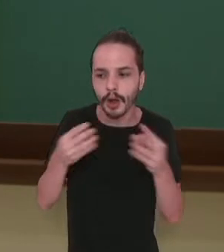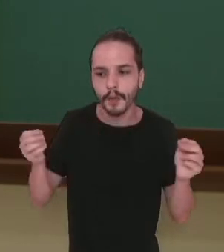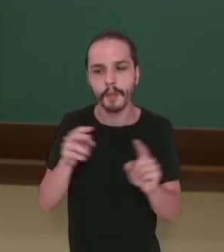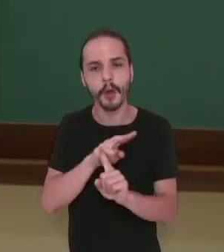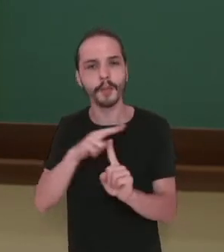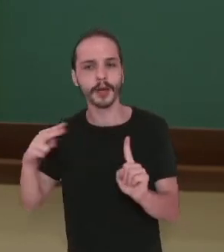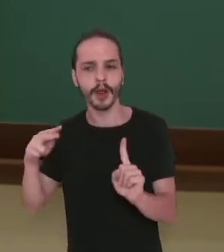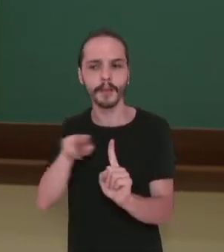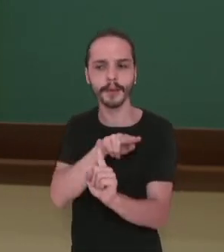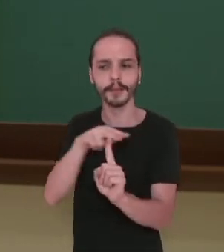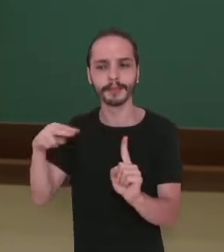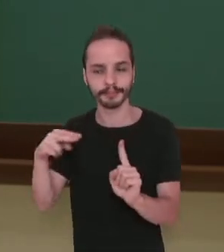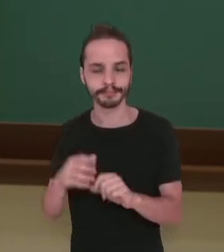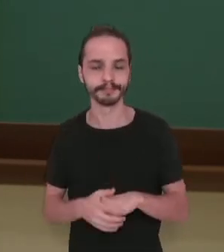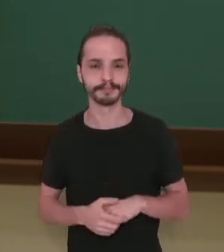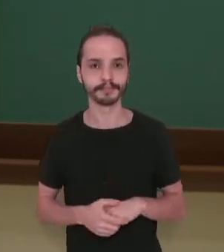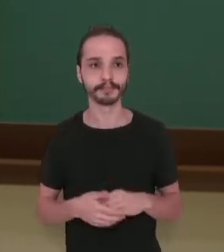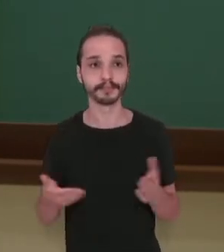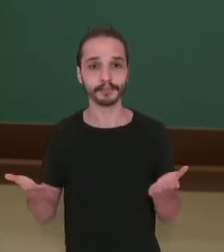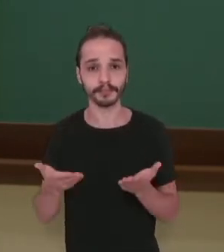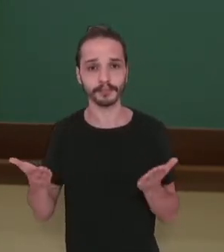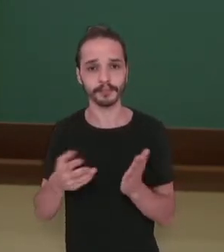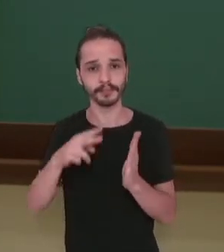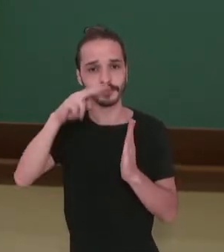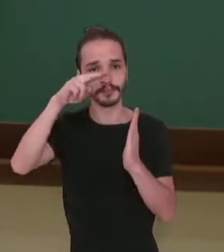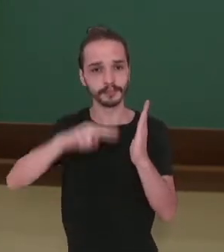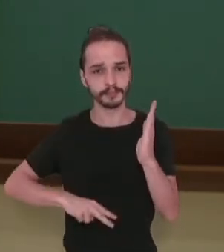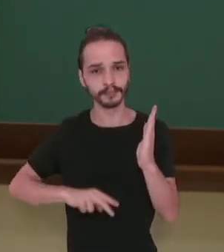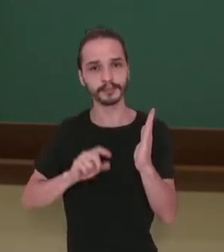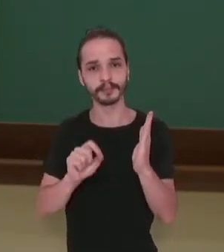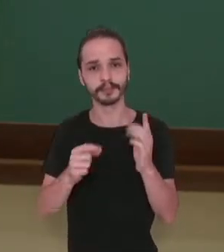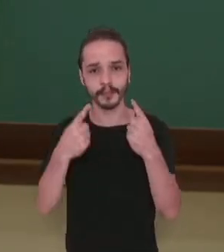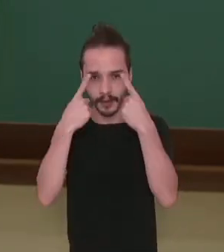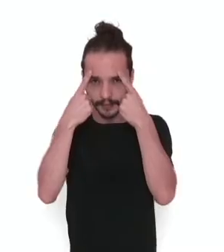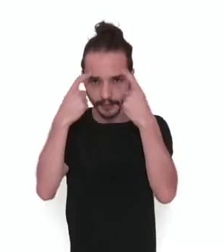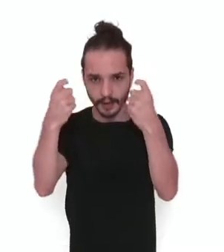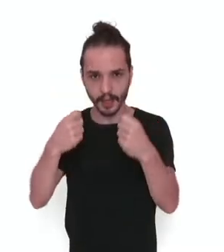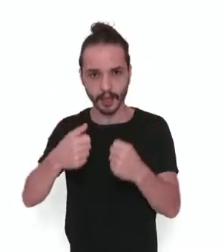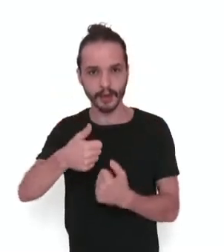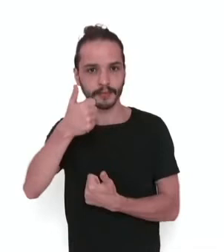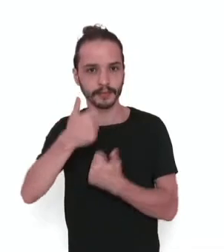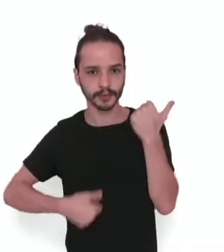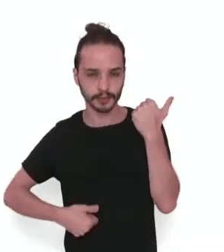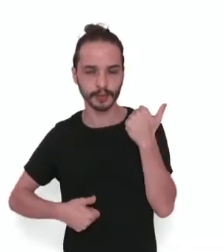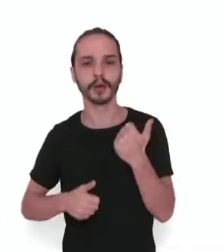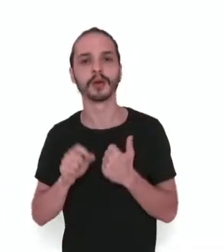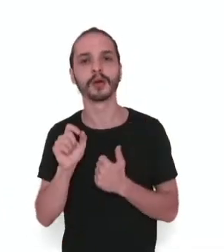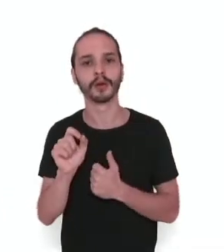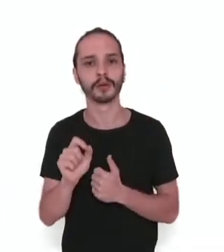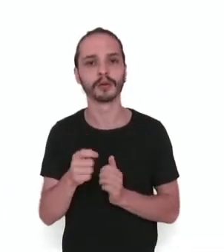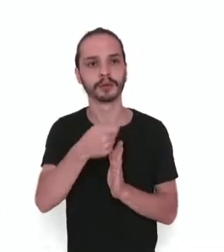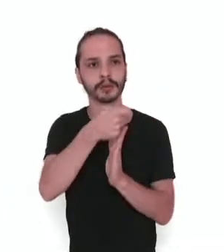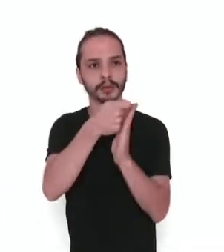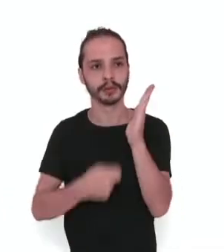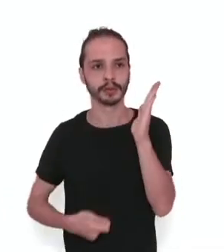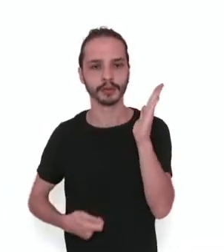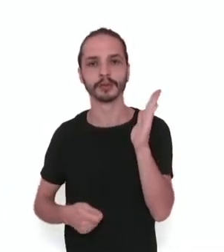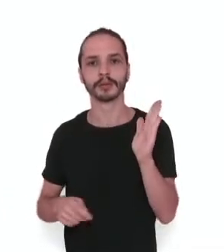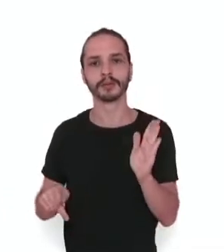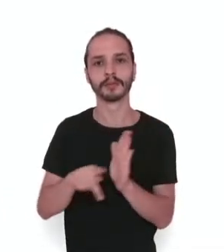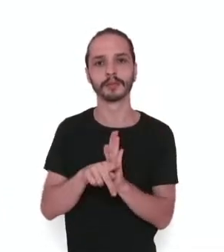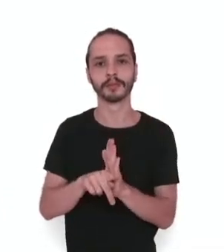Então, vamos propor a leitura desse texto intitulado Violência e Futebol, escrito por redação no dia 30 de agosto